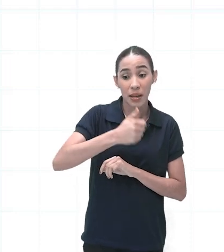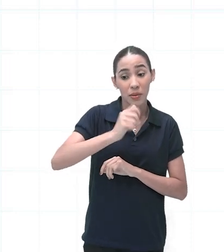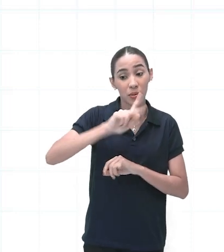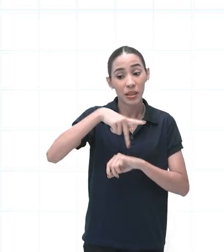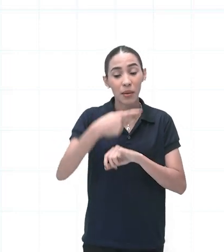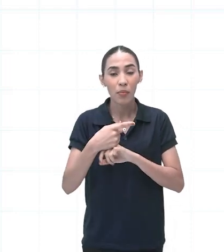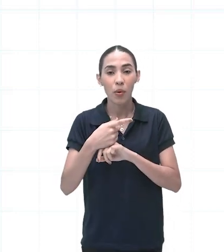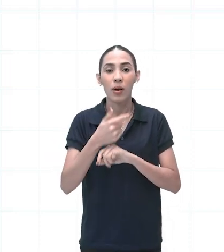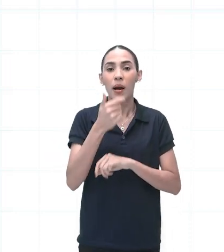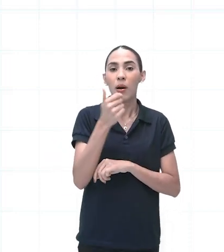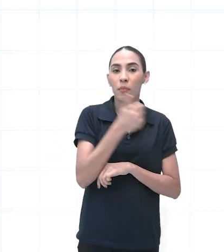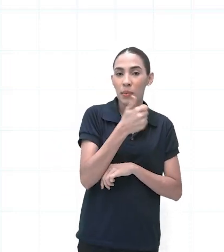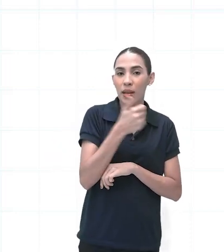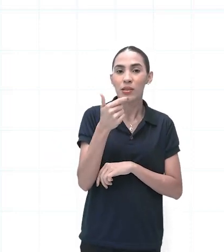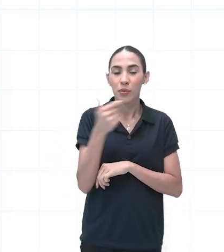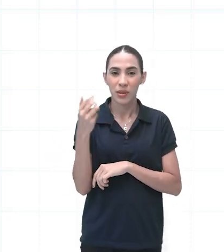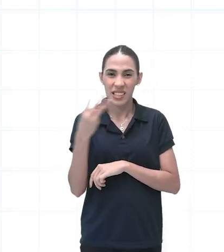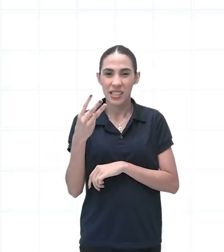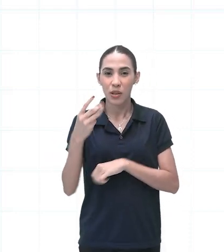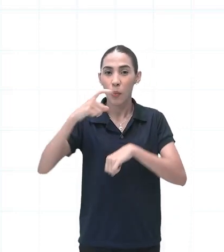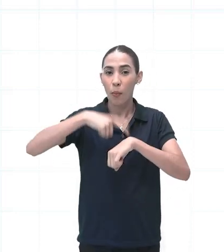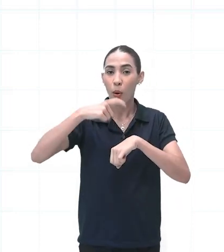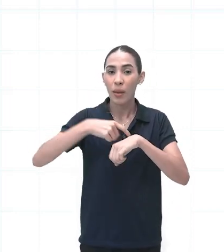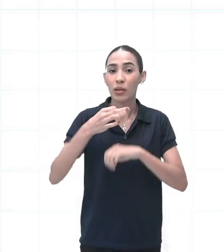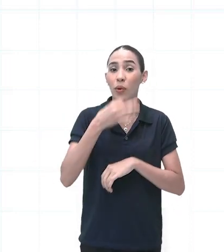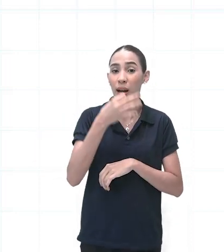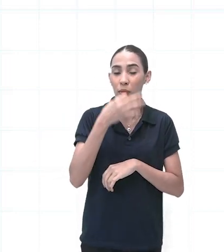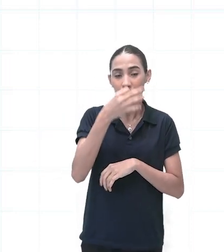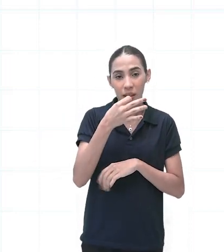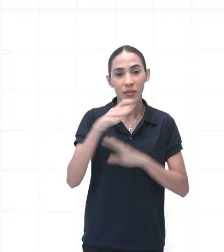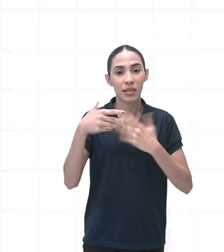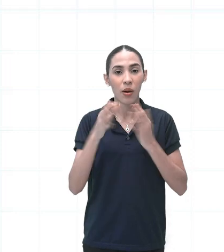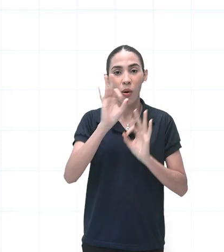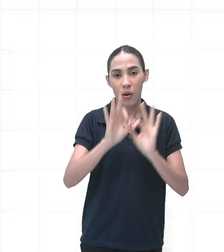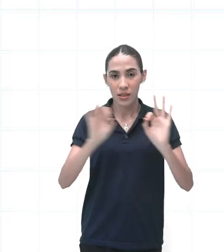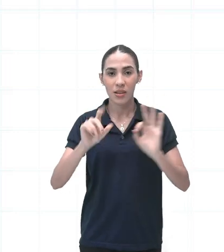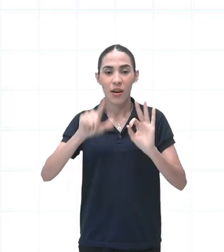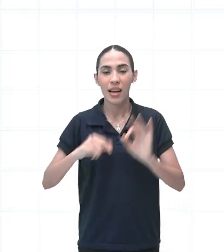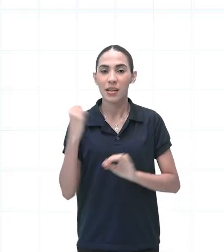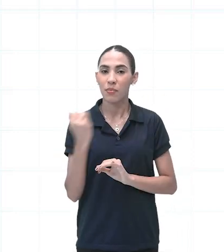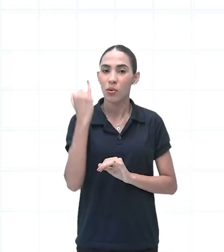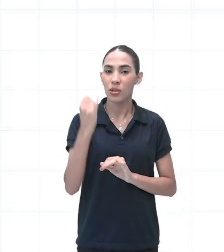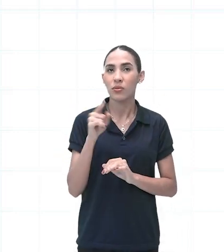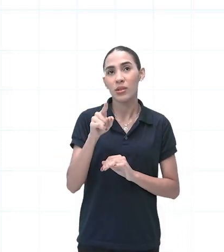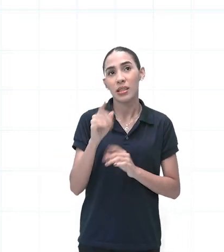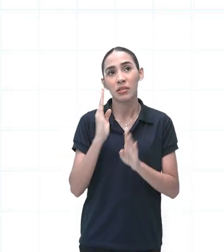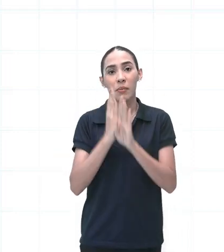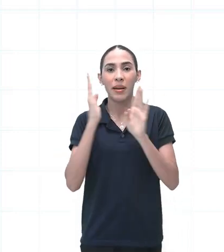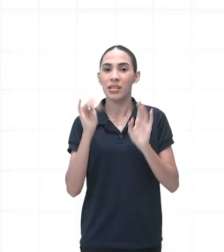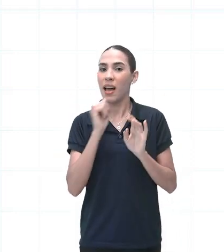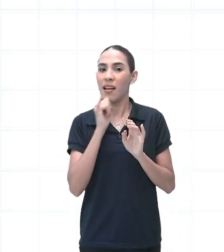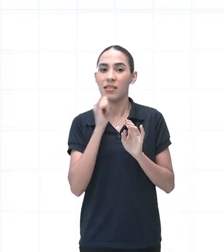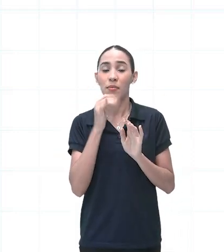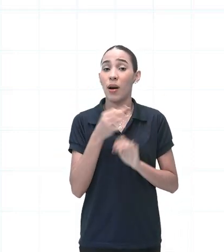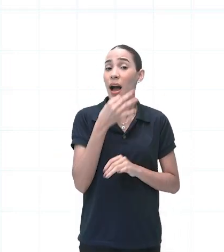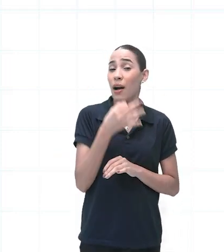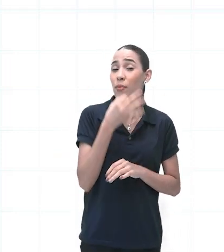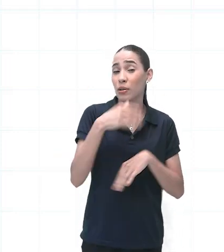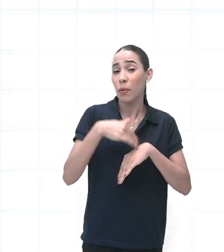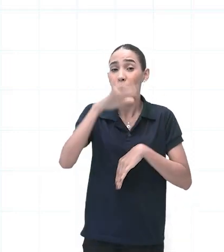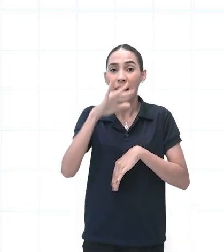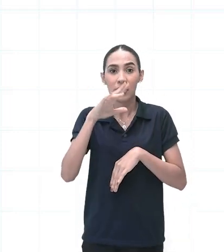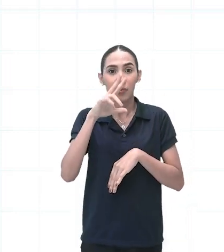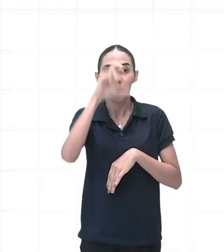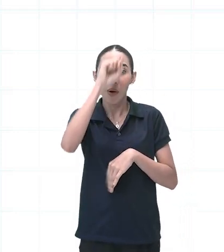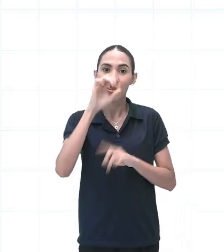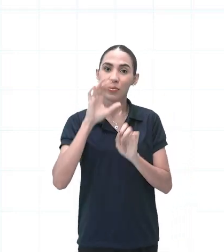e o que será dito por último, ok? Essa organização, ela é importante. Você, de repente, pode partir do argumento mais